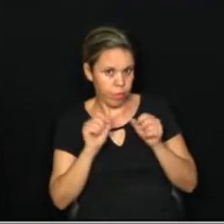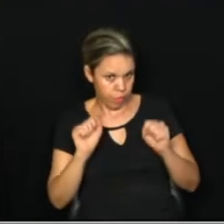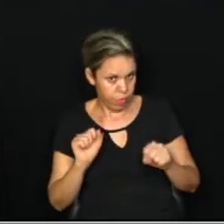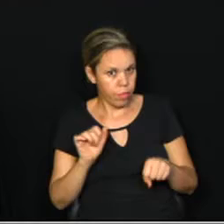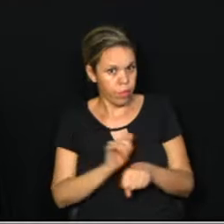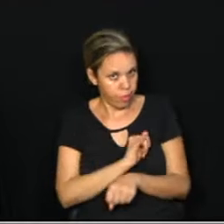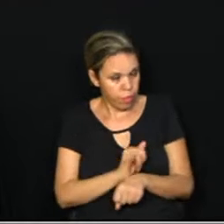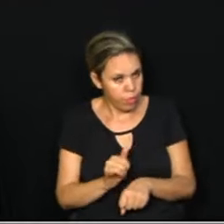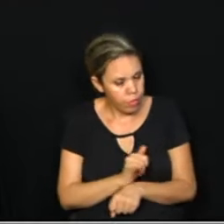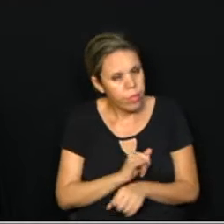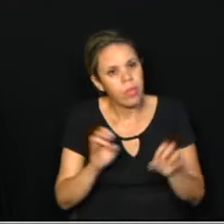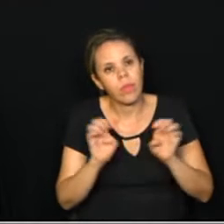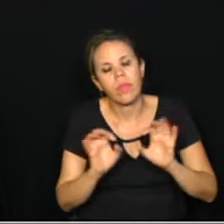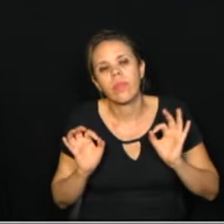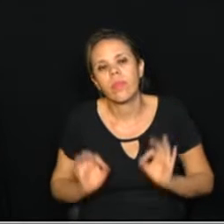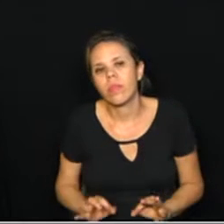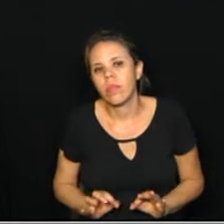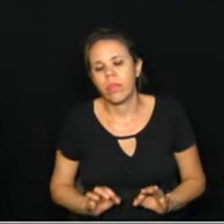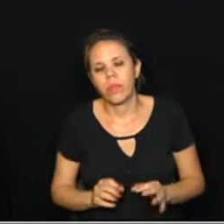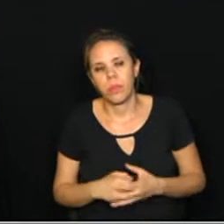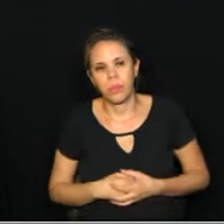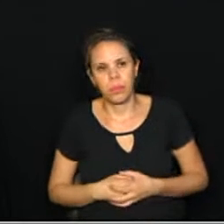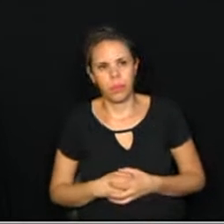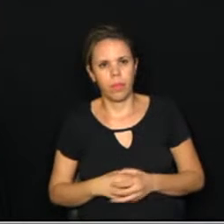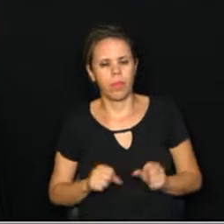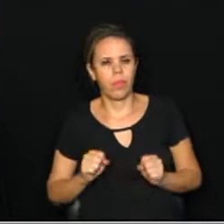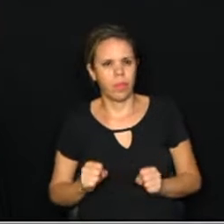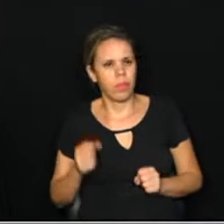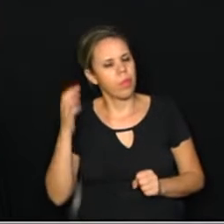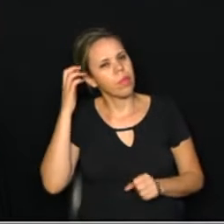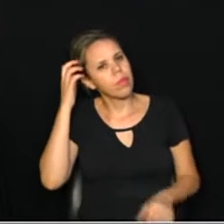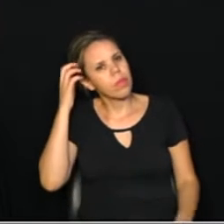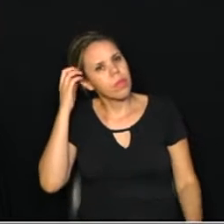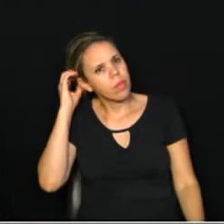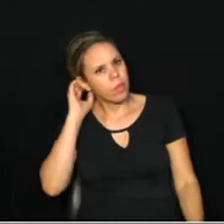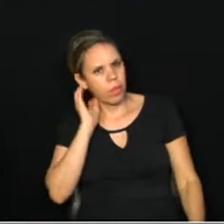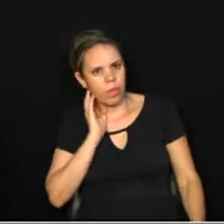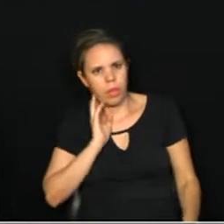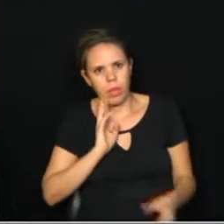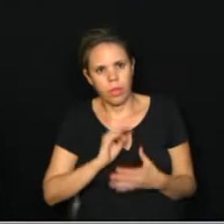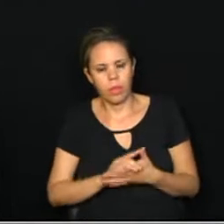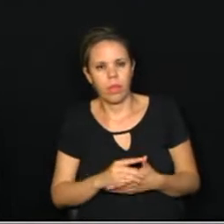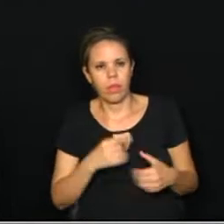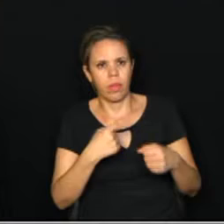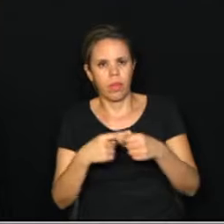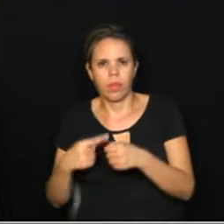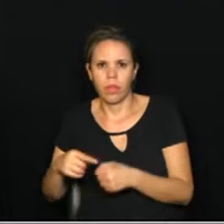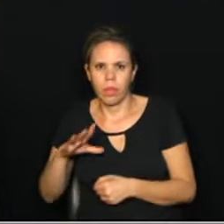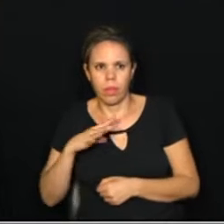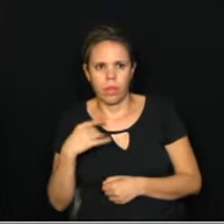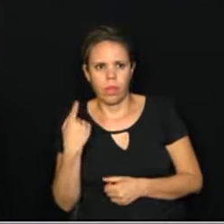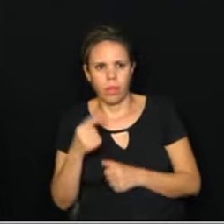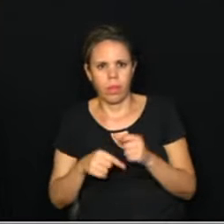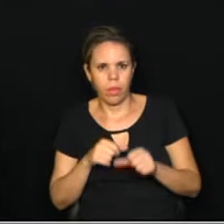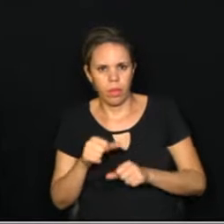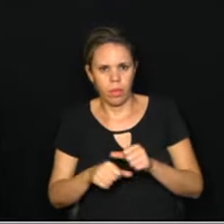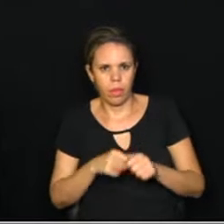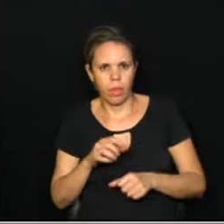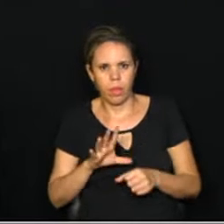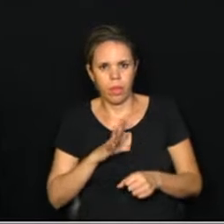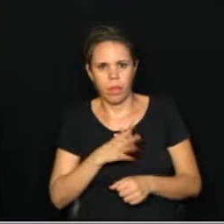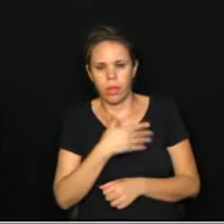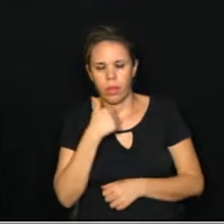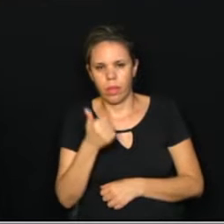aí estruturais e não estruturais que podem ser executadas no âmbito aí dos municípios para que a gente torne aí as nossas cidades